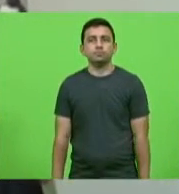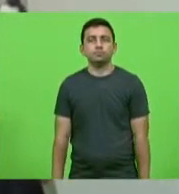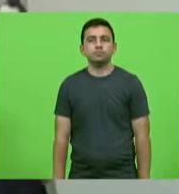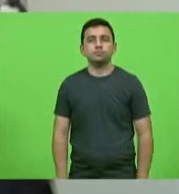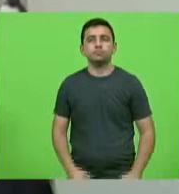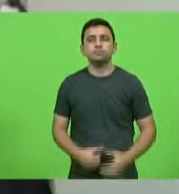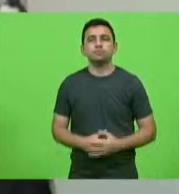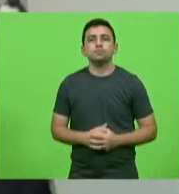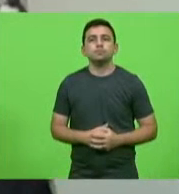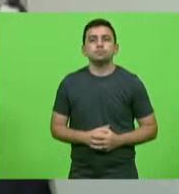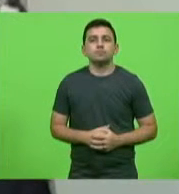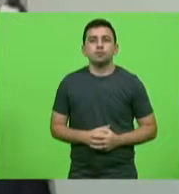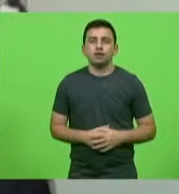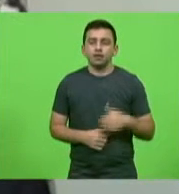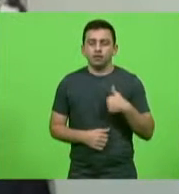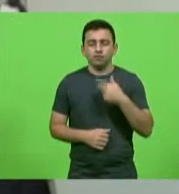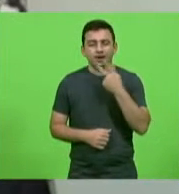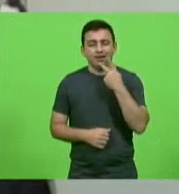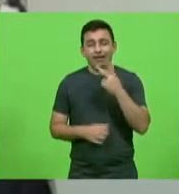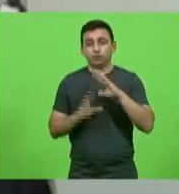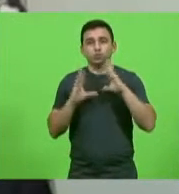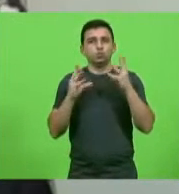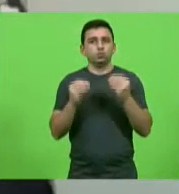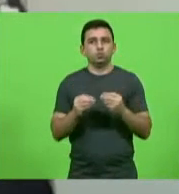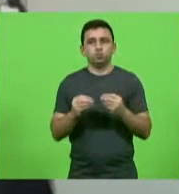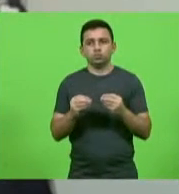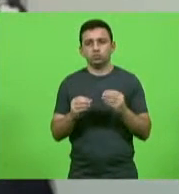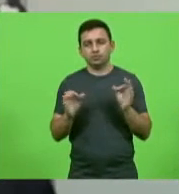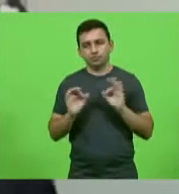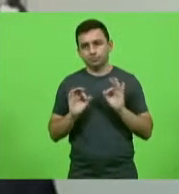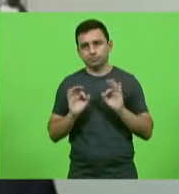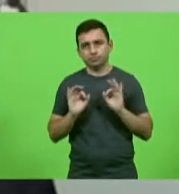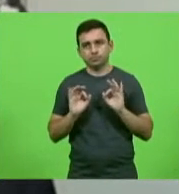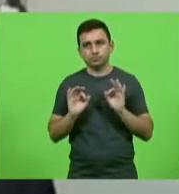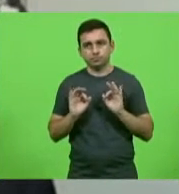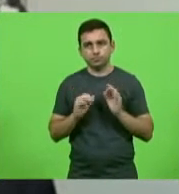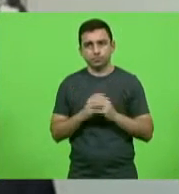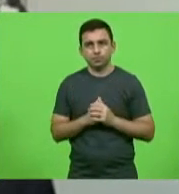Eu não vou aqui citar todas essas as passagens